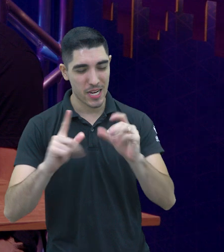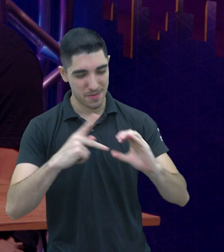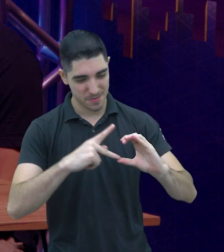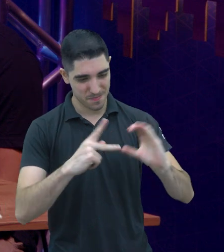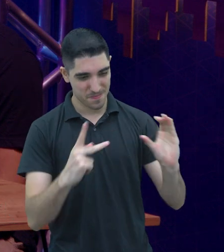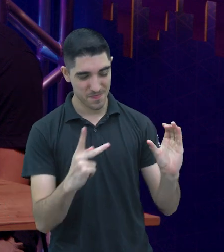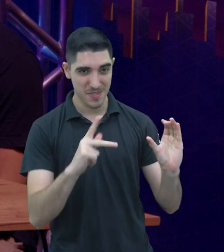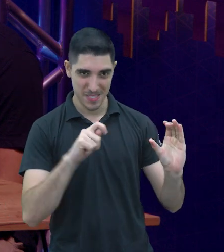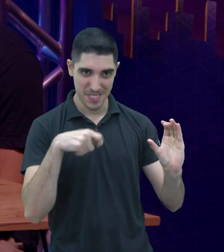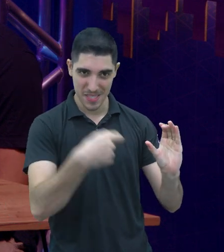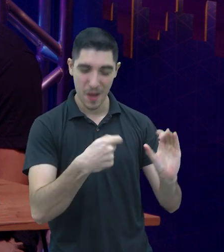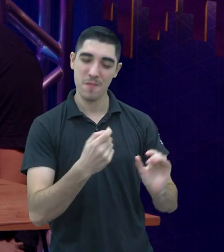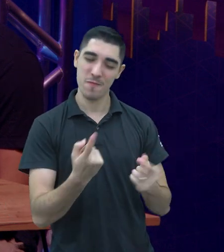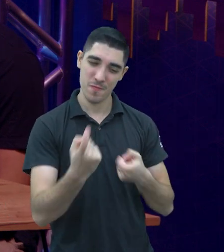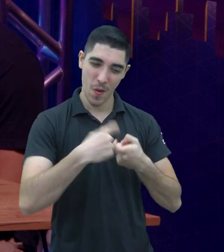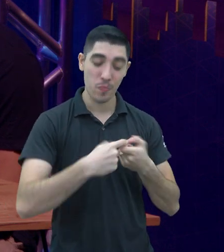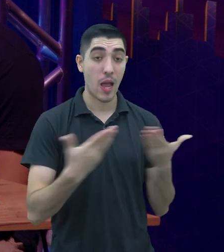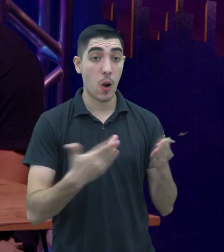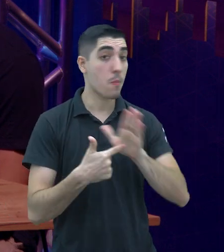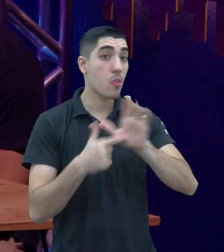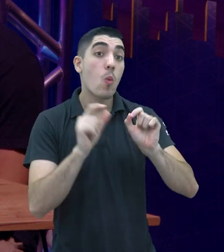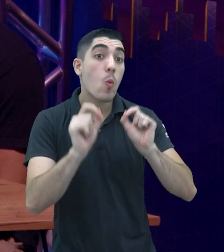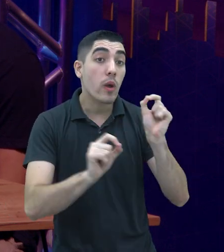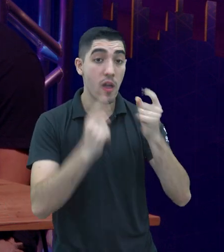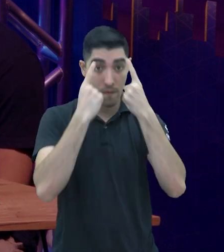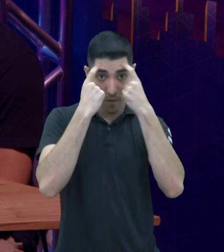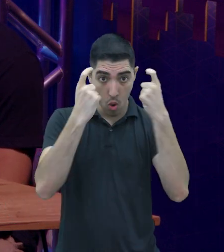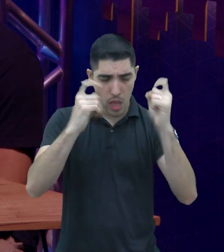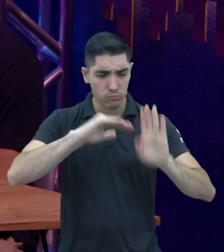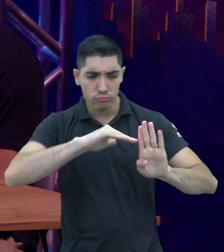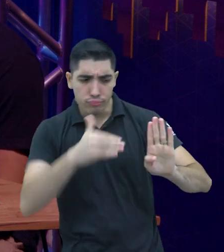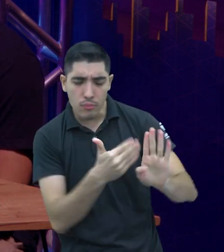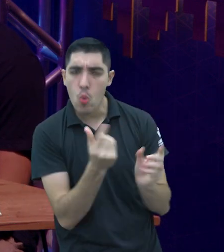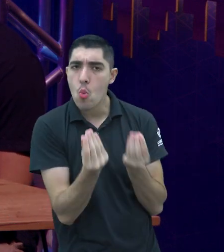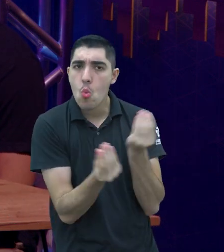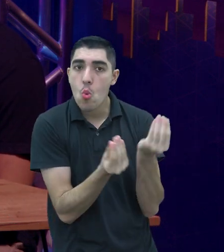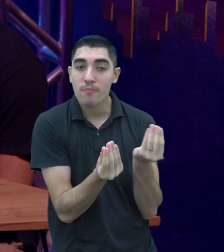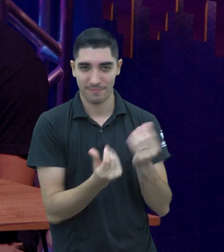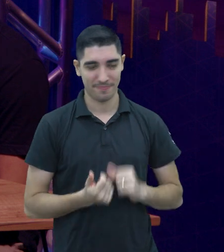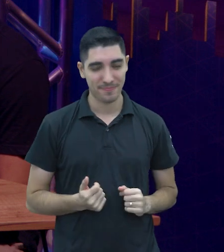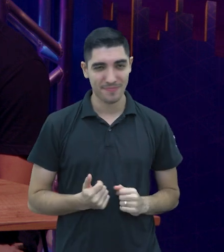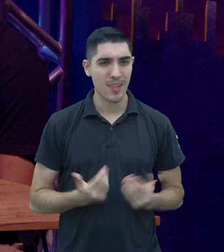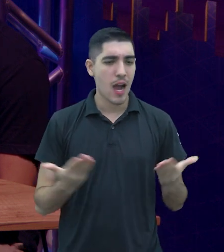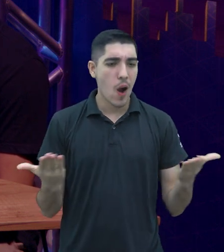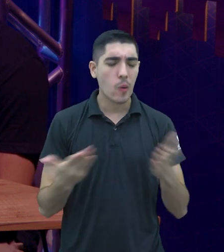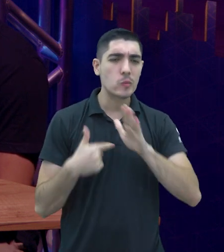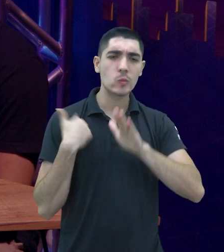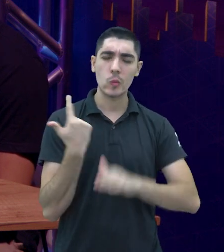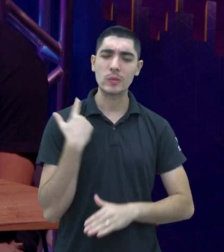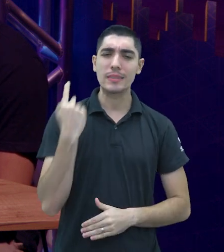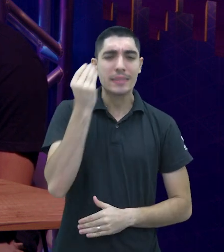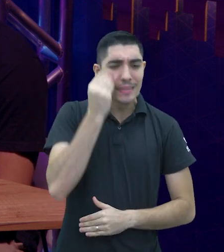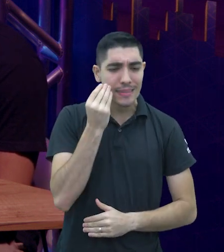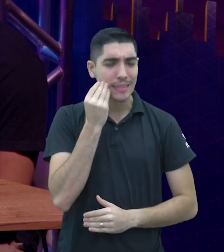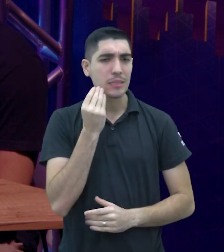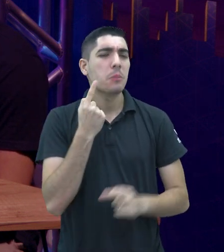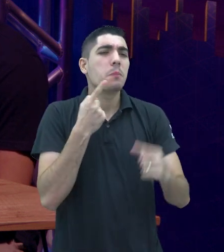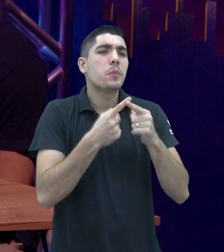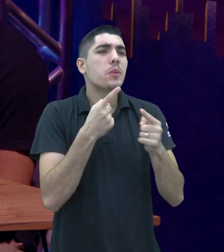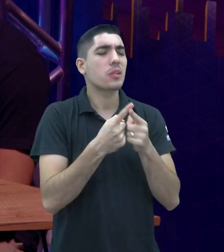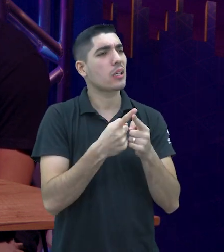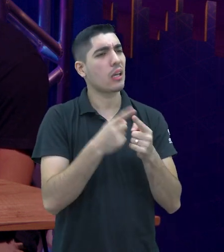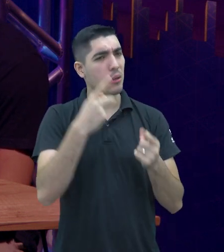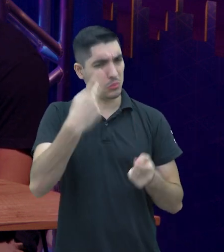De volta como pode ser, hoje a gente está falando sobre as raízes da violência, né? Samu, e tentando, então, descobrir por que é que existe